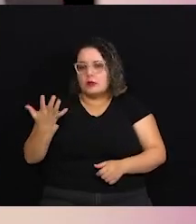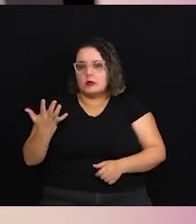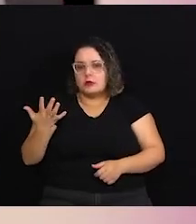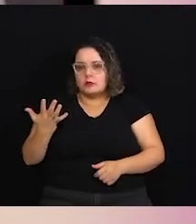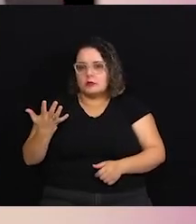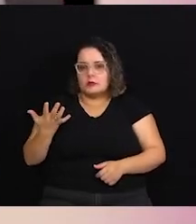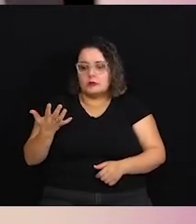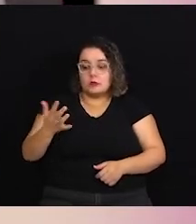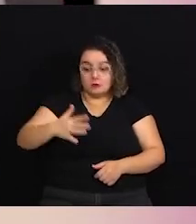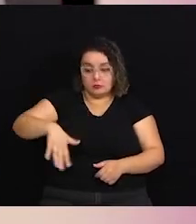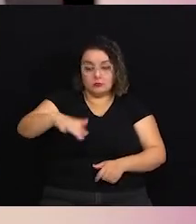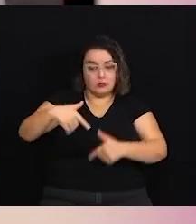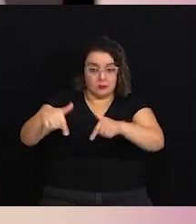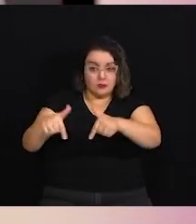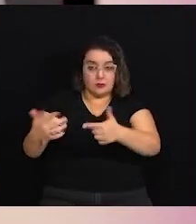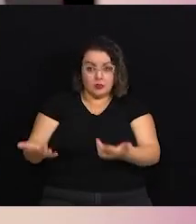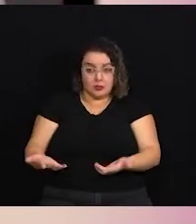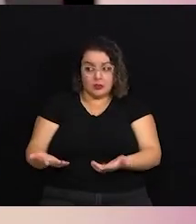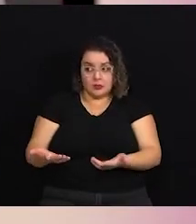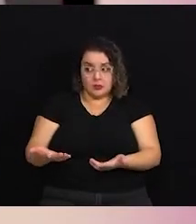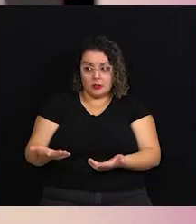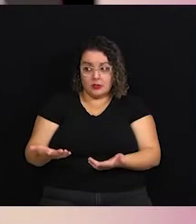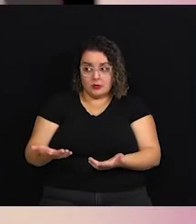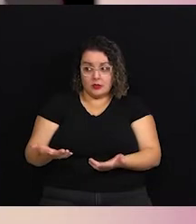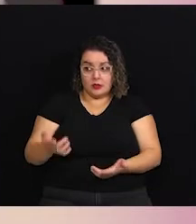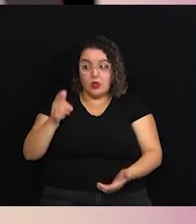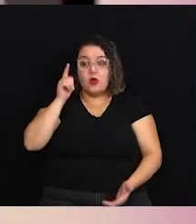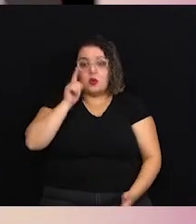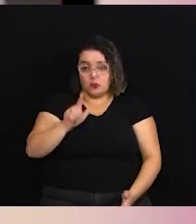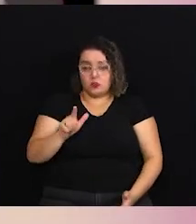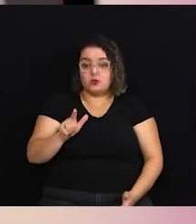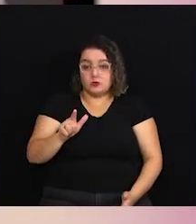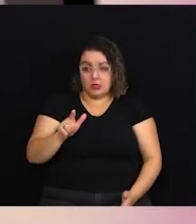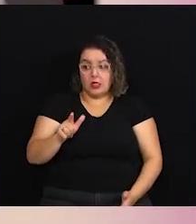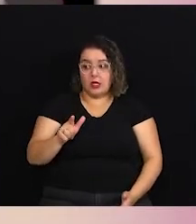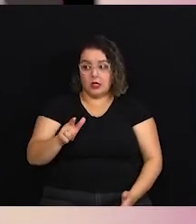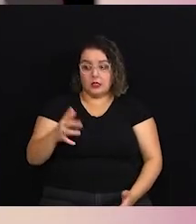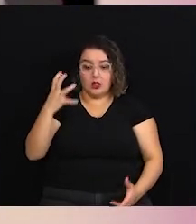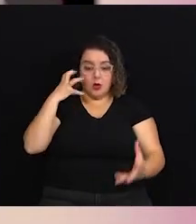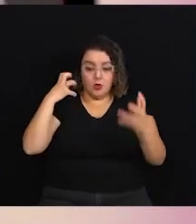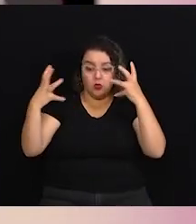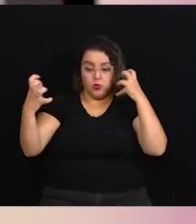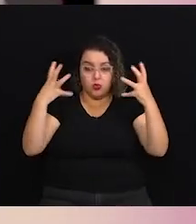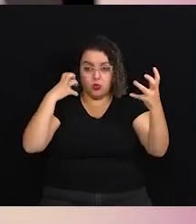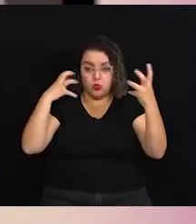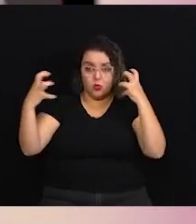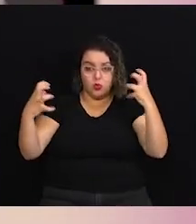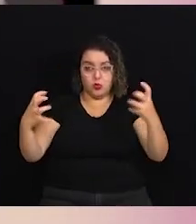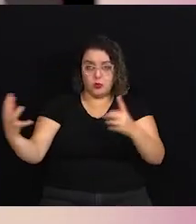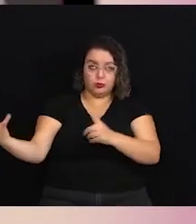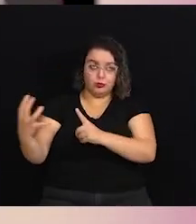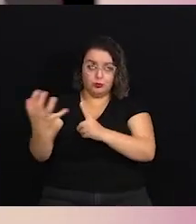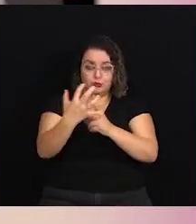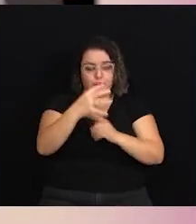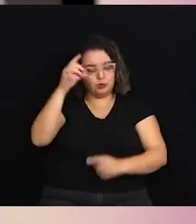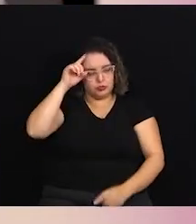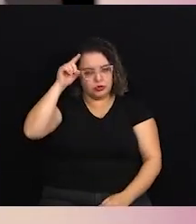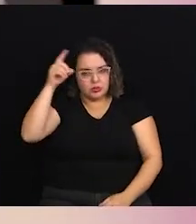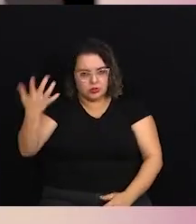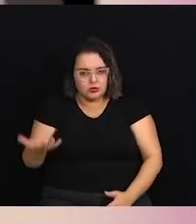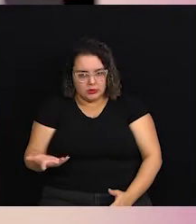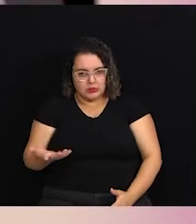trabalho você quer pessoas que consiga lidar com o stress aí no meio ambiente né